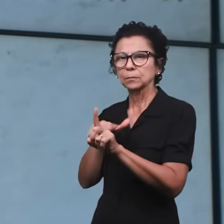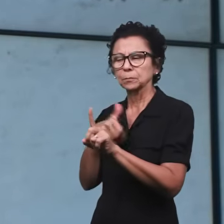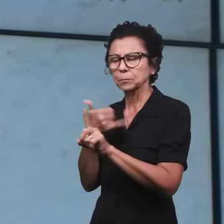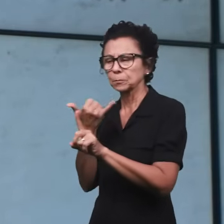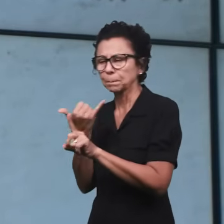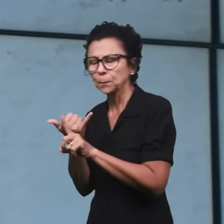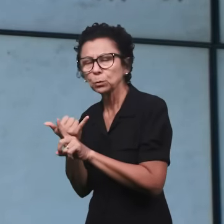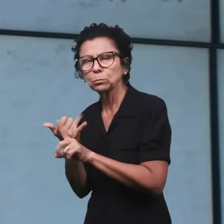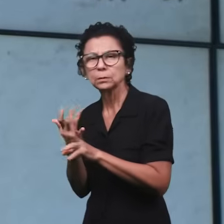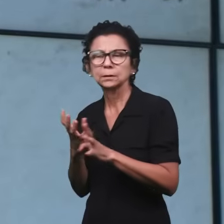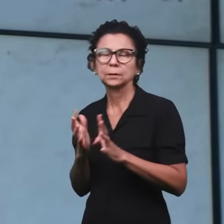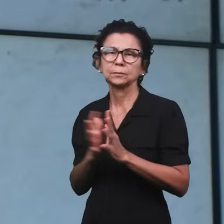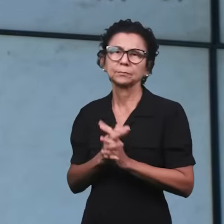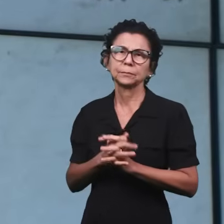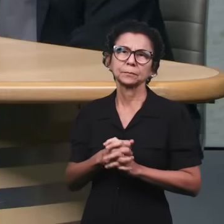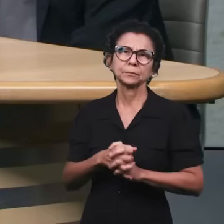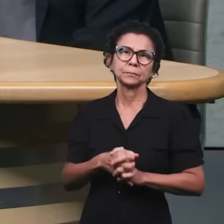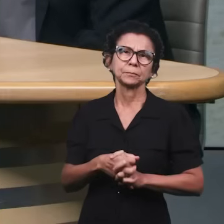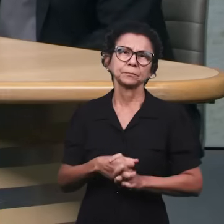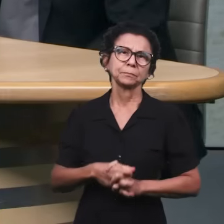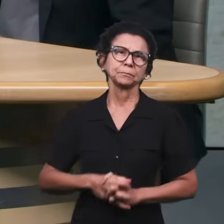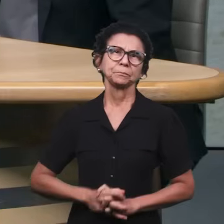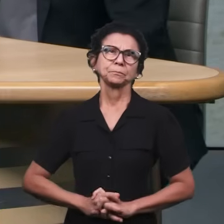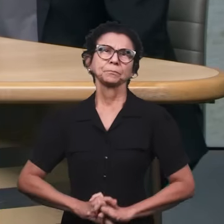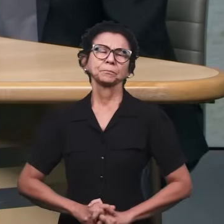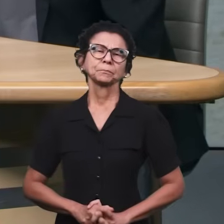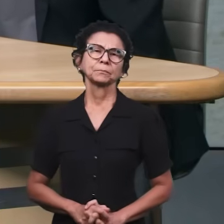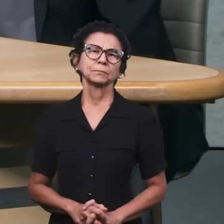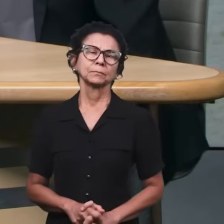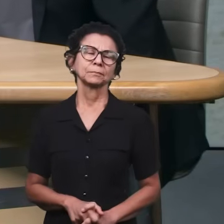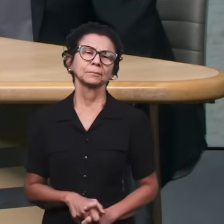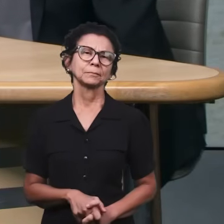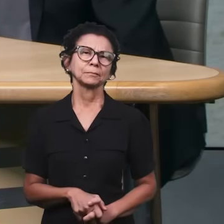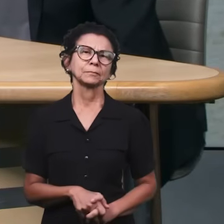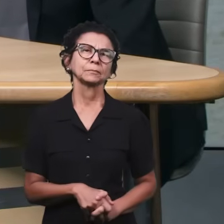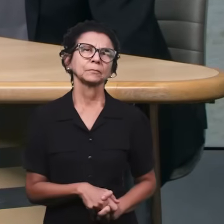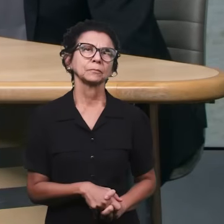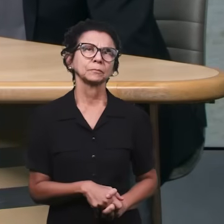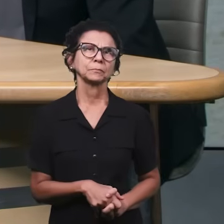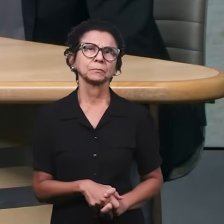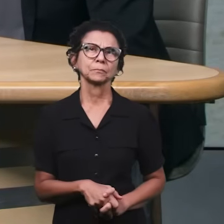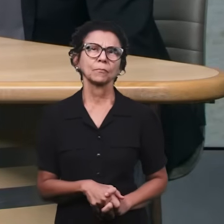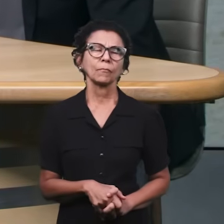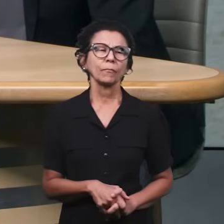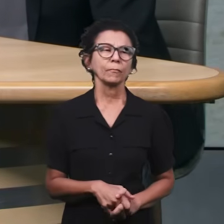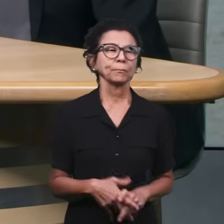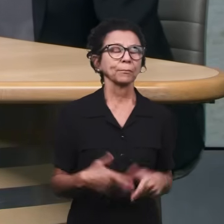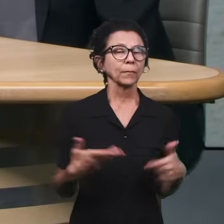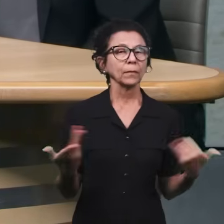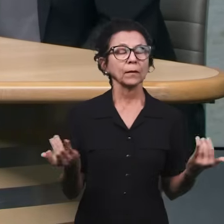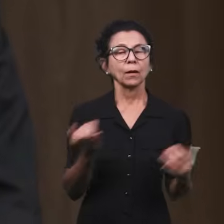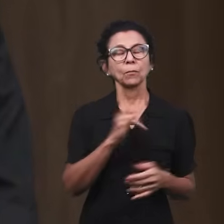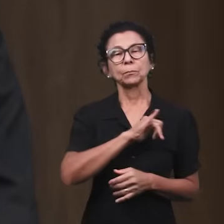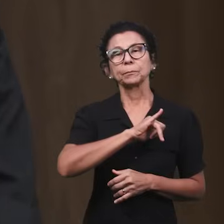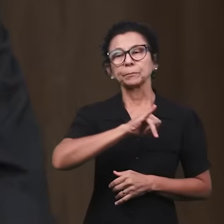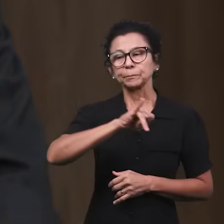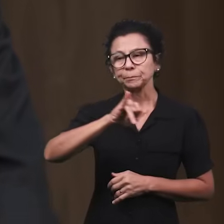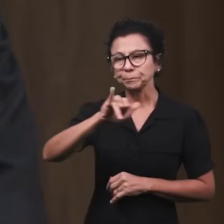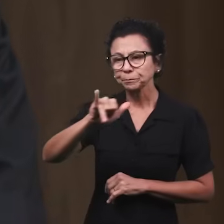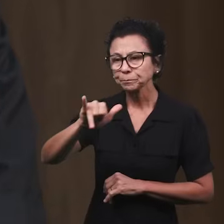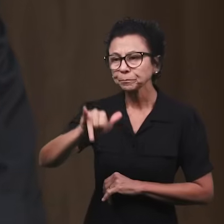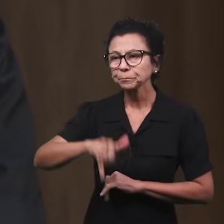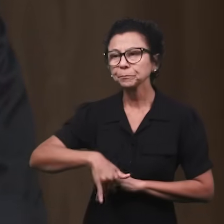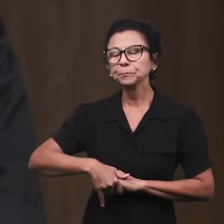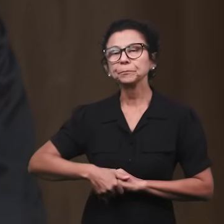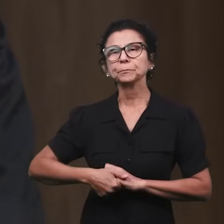é verdade. no emocional da criança. Então acho que é isso, né, Douglas? O tema Amém. foi exposto, é um alerta,